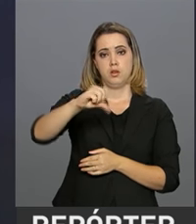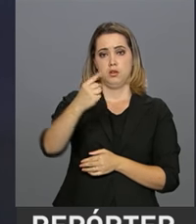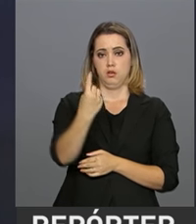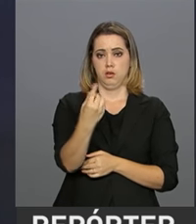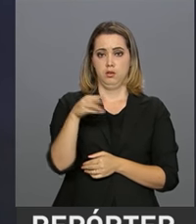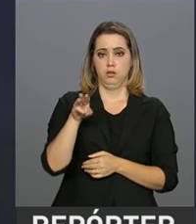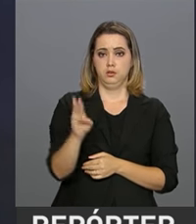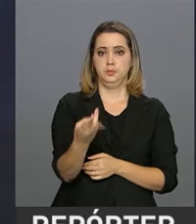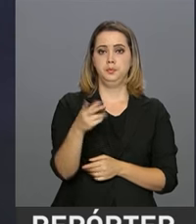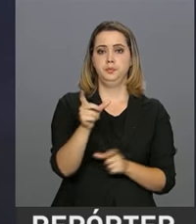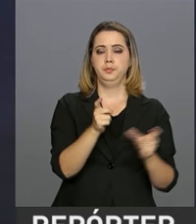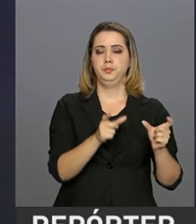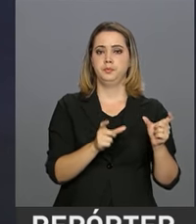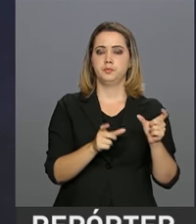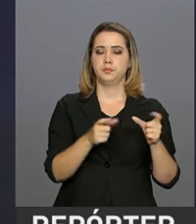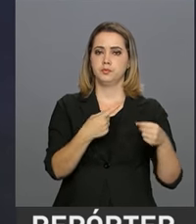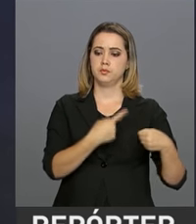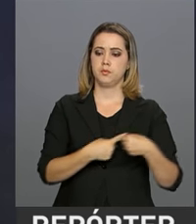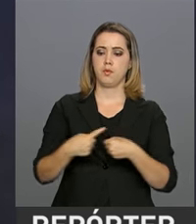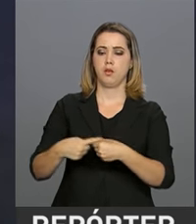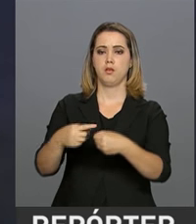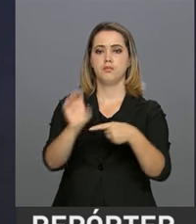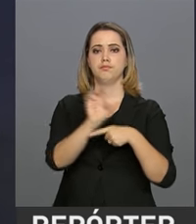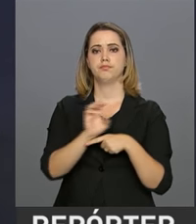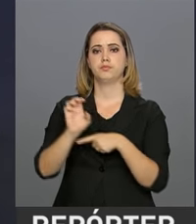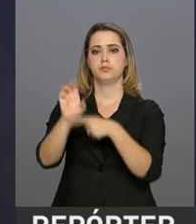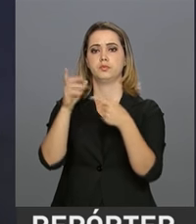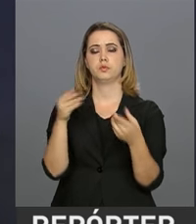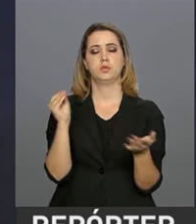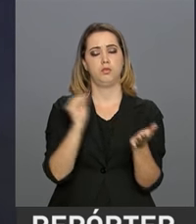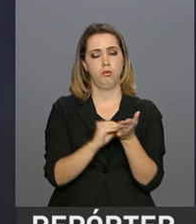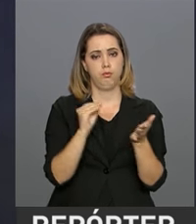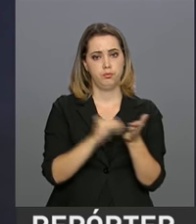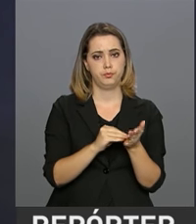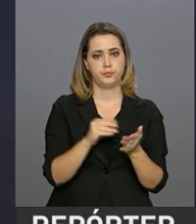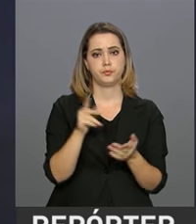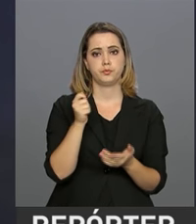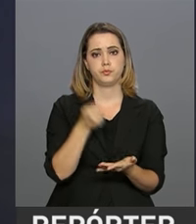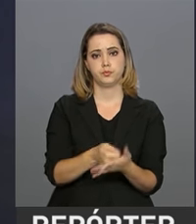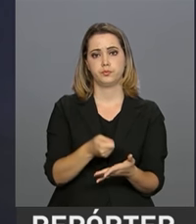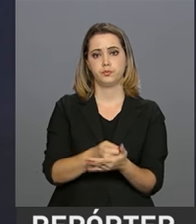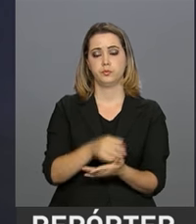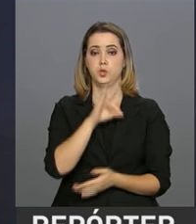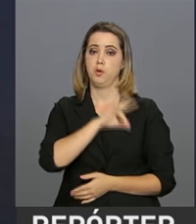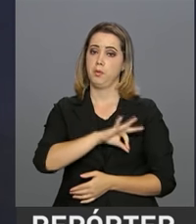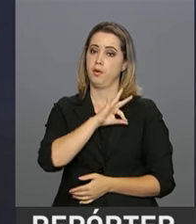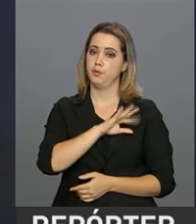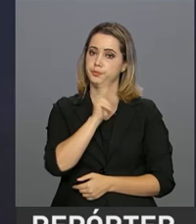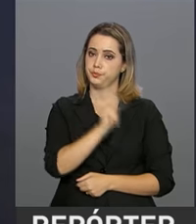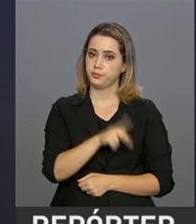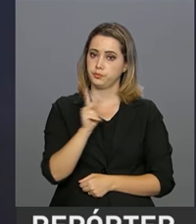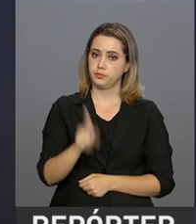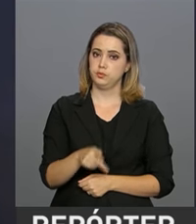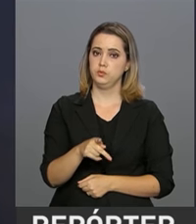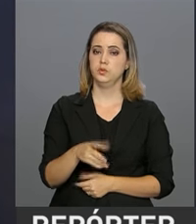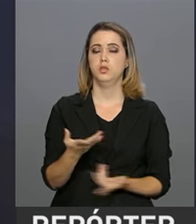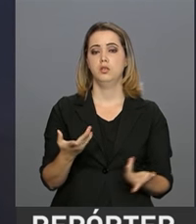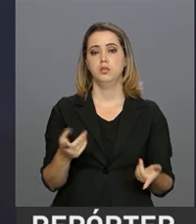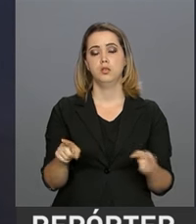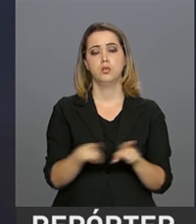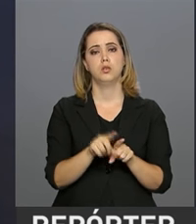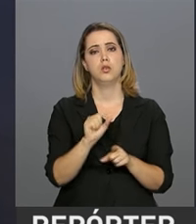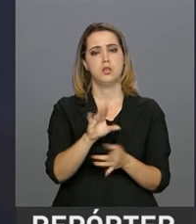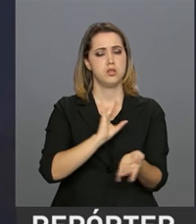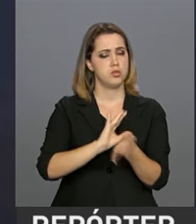R$ 91.800.000 para estados e municípios que não conseguem pagar o piso salarial dos professores previsto em lei sem ajuda federal.